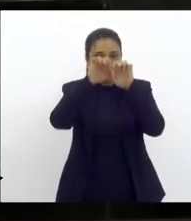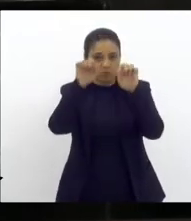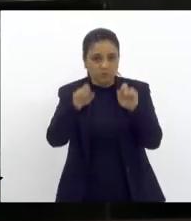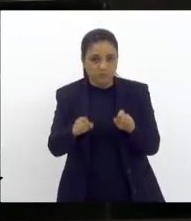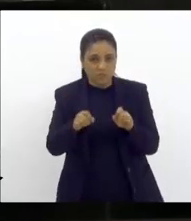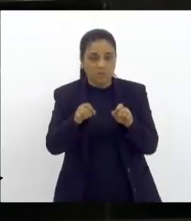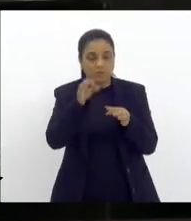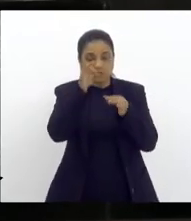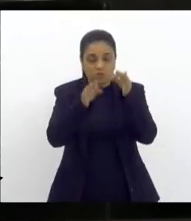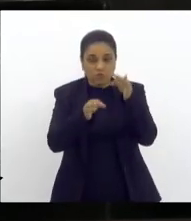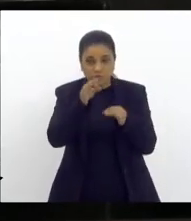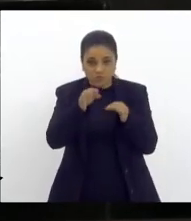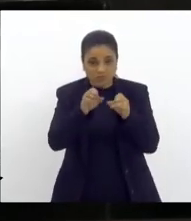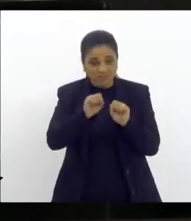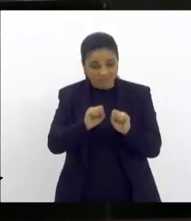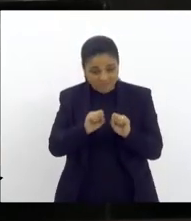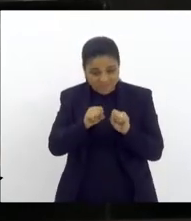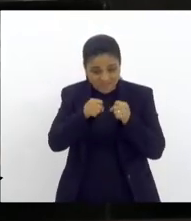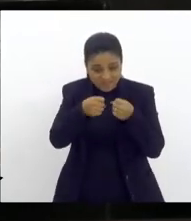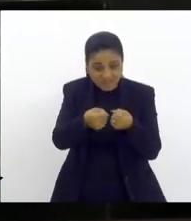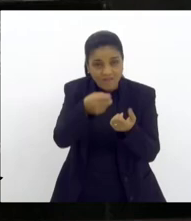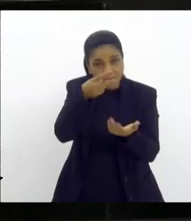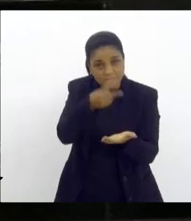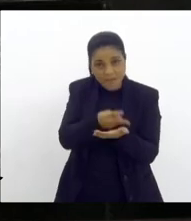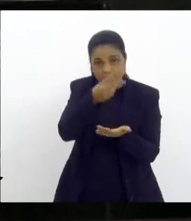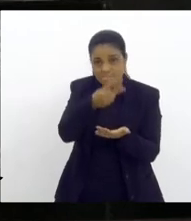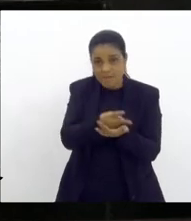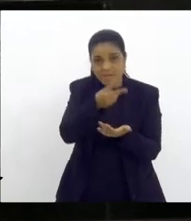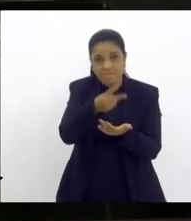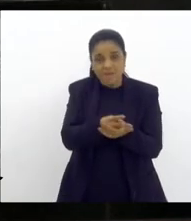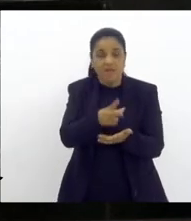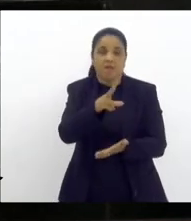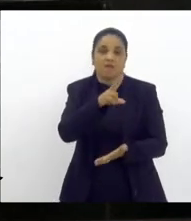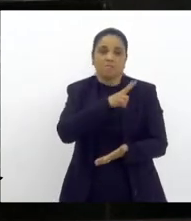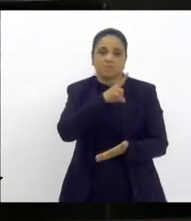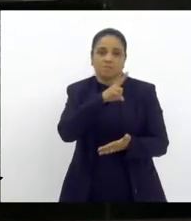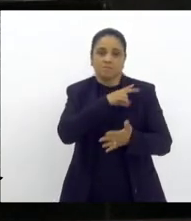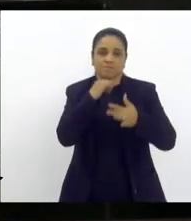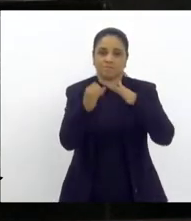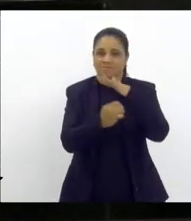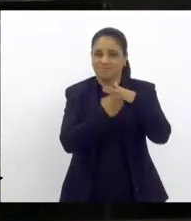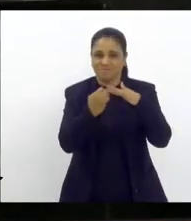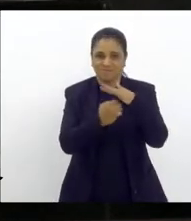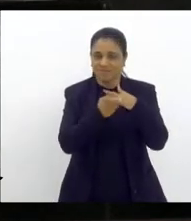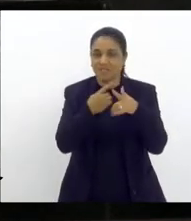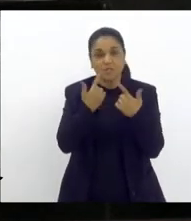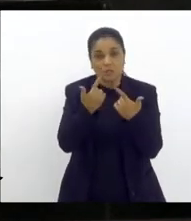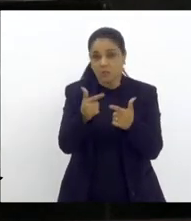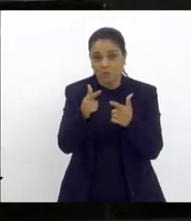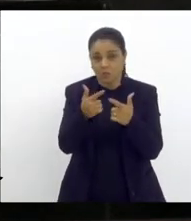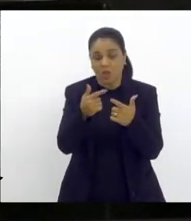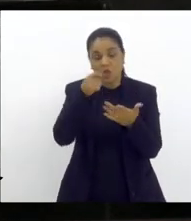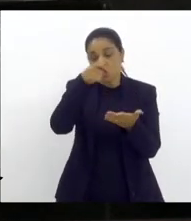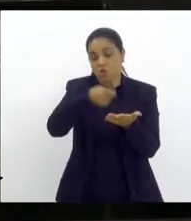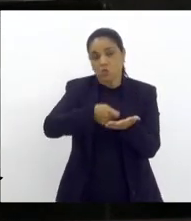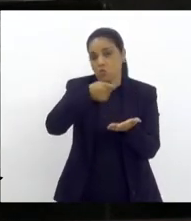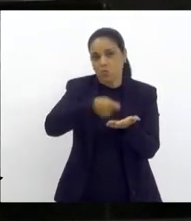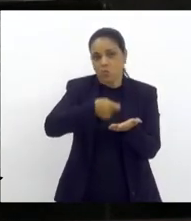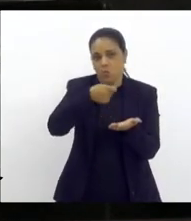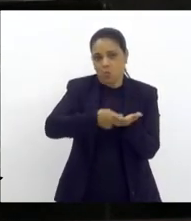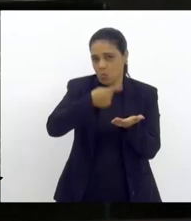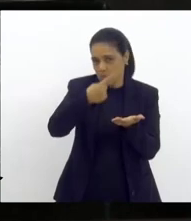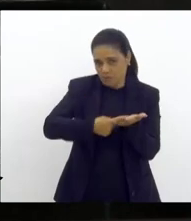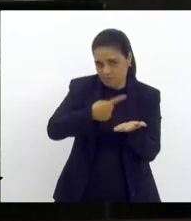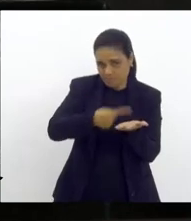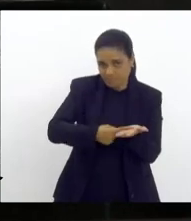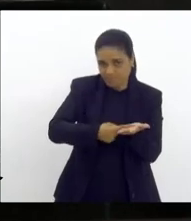insiste em defender a grande propriedade privada que não cumpra função social não estou aqui querendo